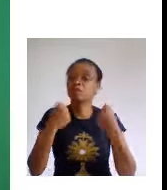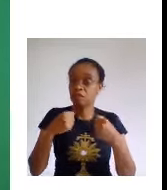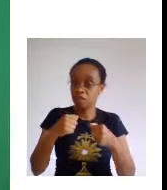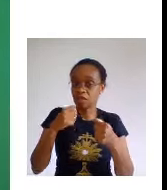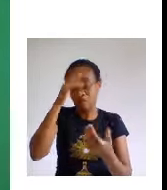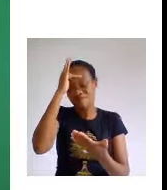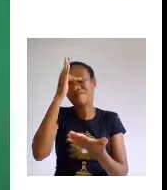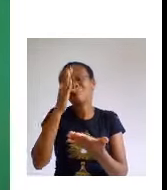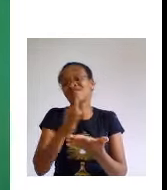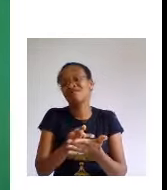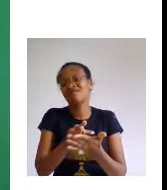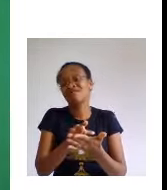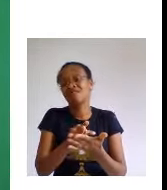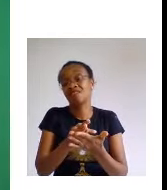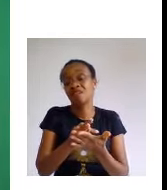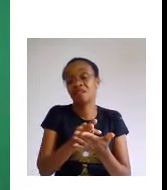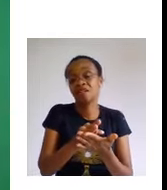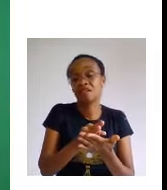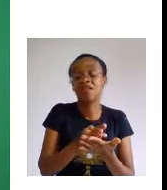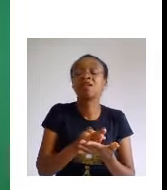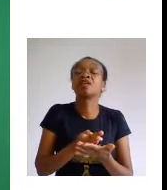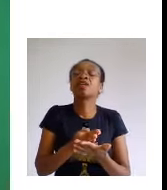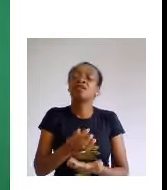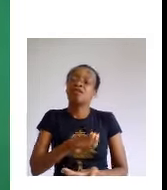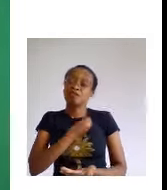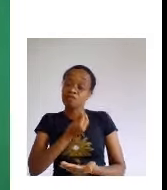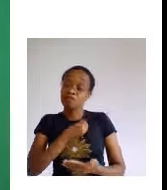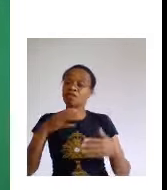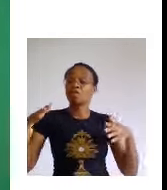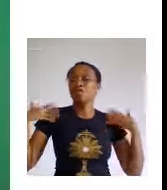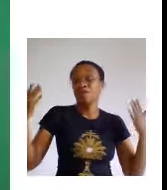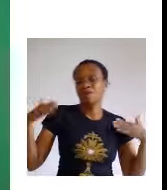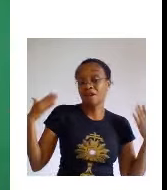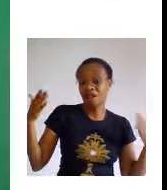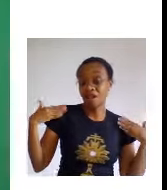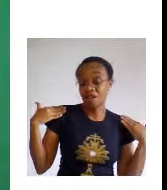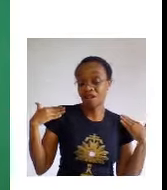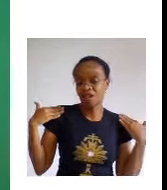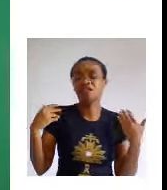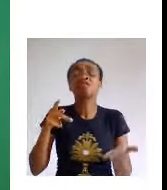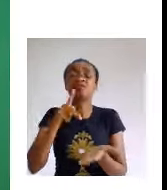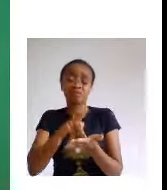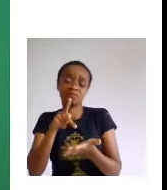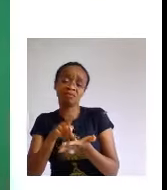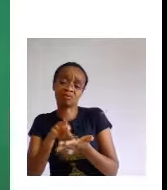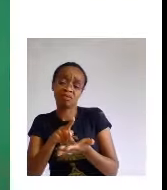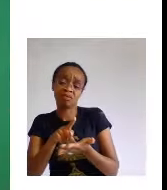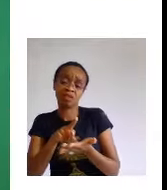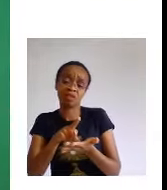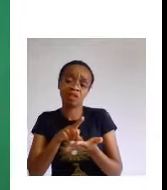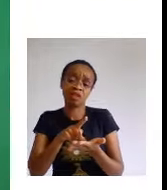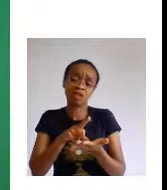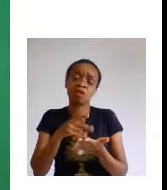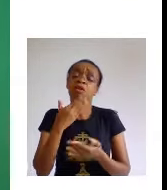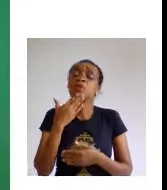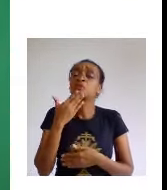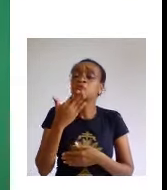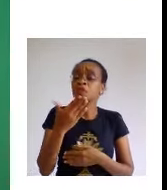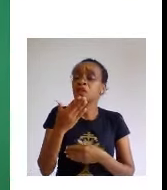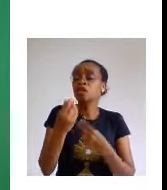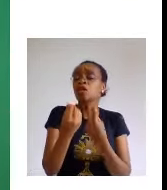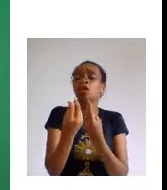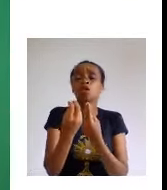com uma ecologia integral, vivida com alegria, com autenticidade, como nos pede o Papa Francisco em